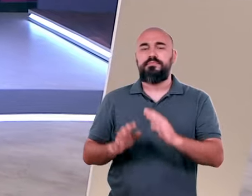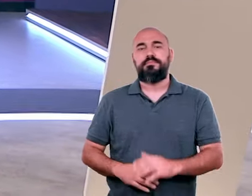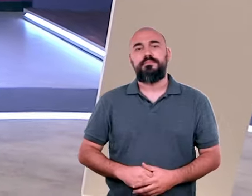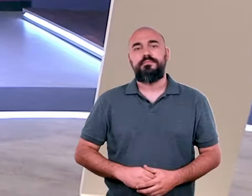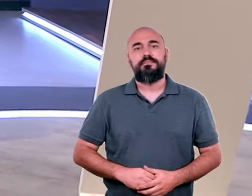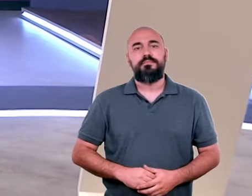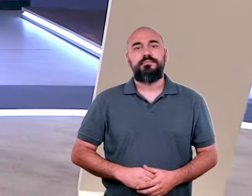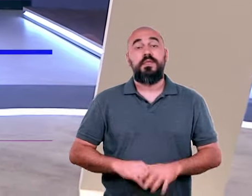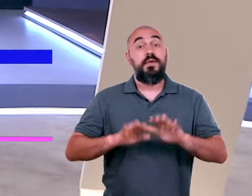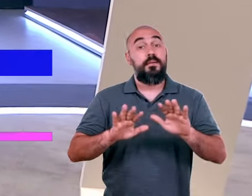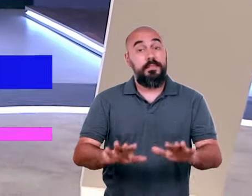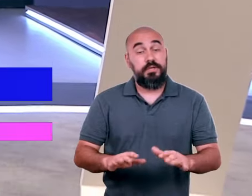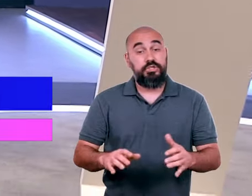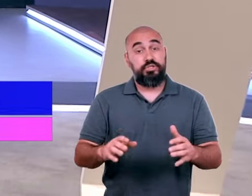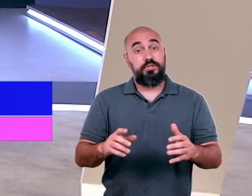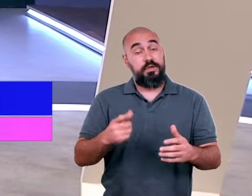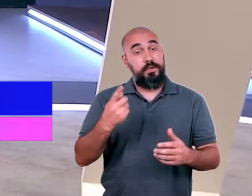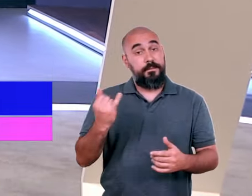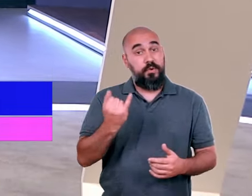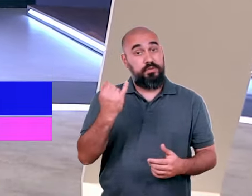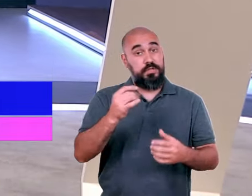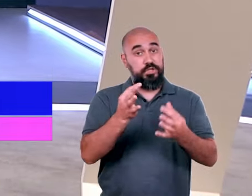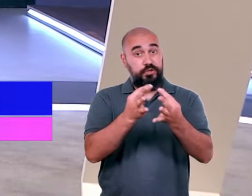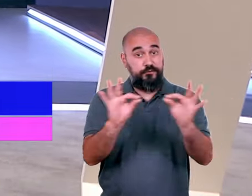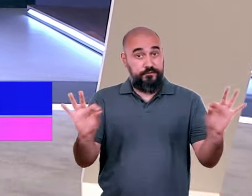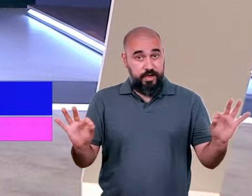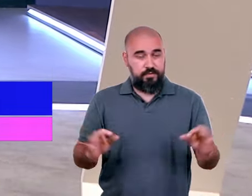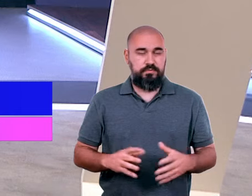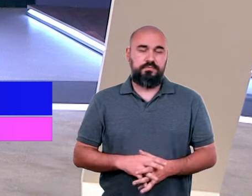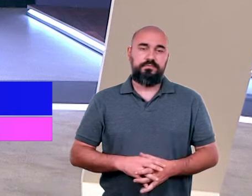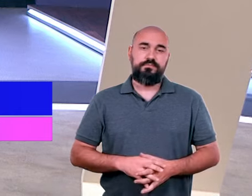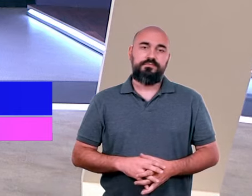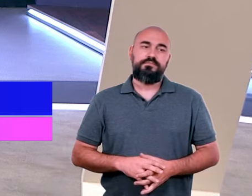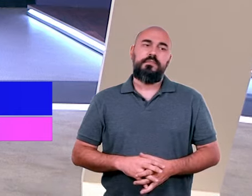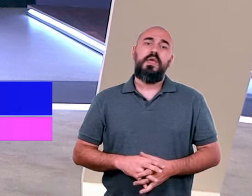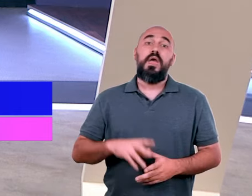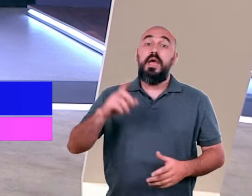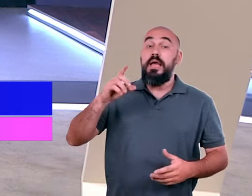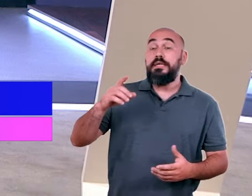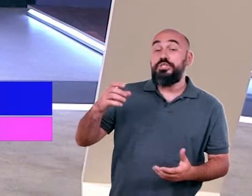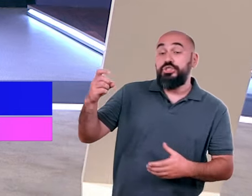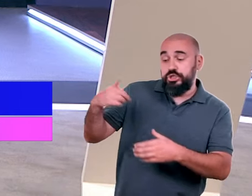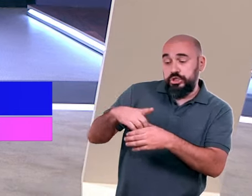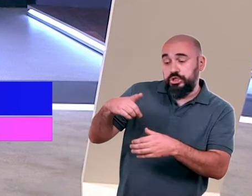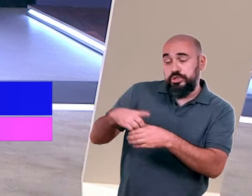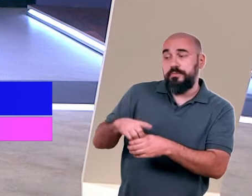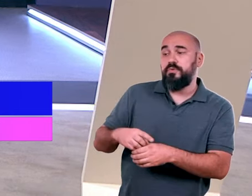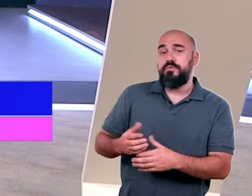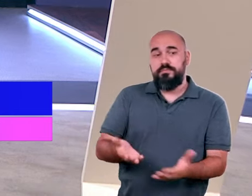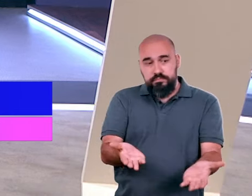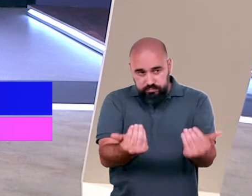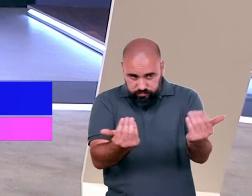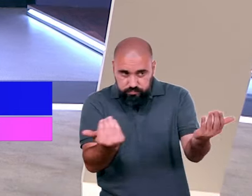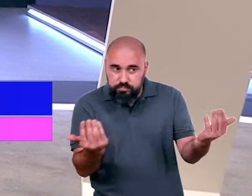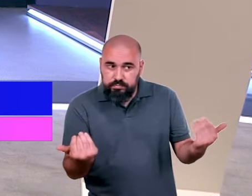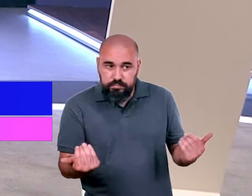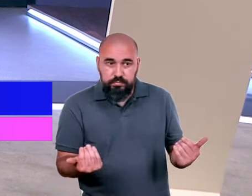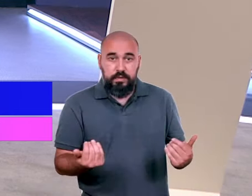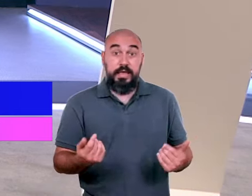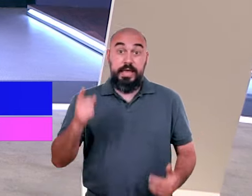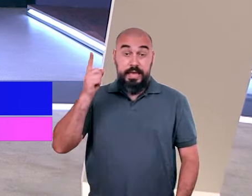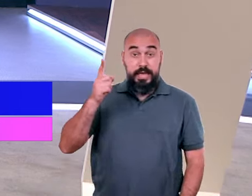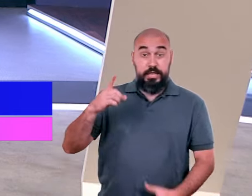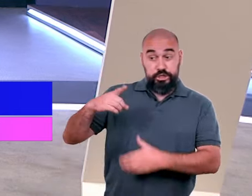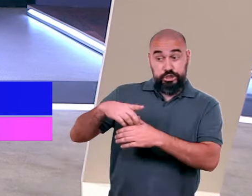verso. Primeiro, tragam todos os dízimos. Dízimo não se paga, dízimo se devolve, porque pertence a Deus. Ele me deu e